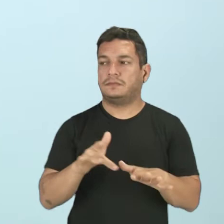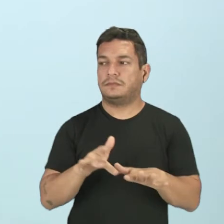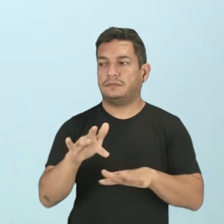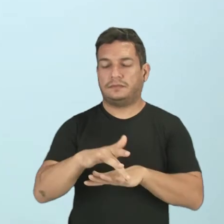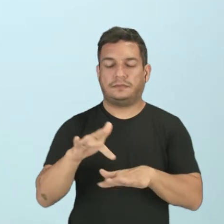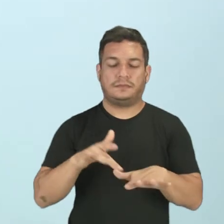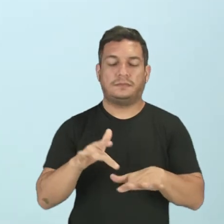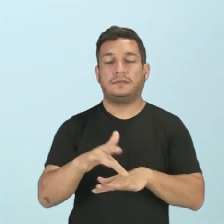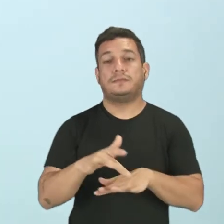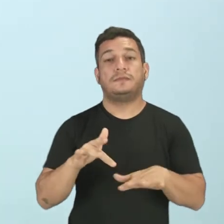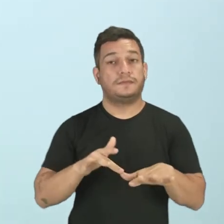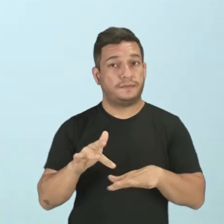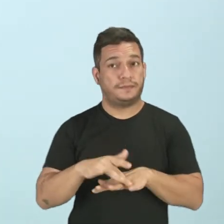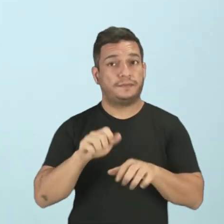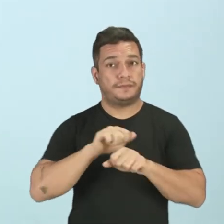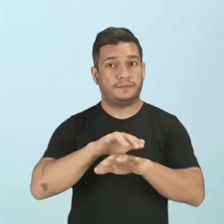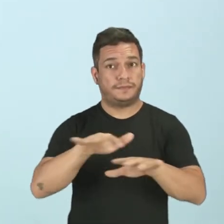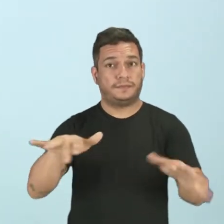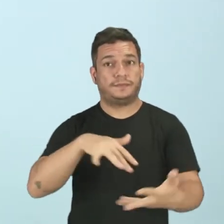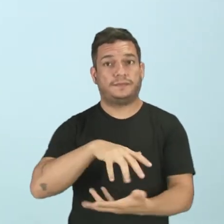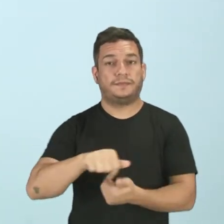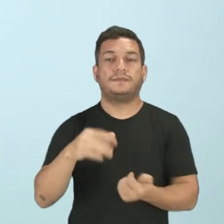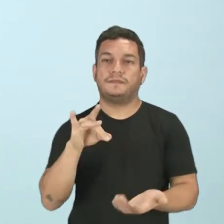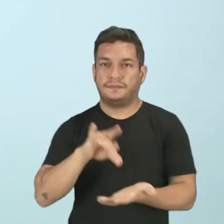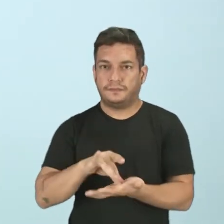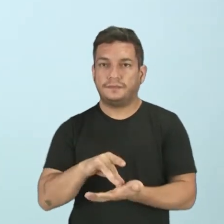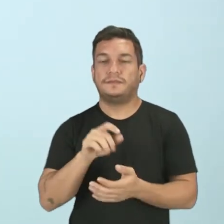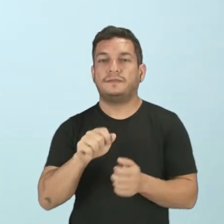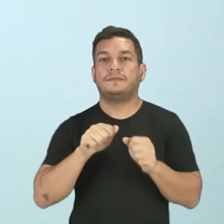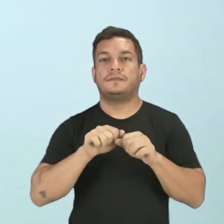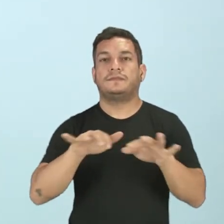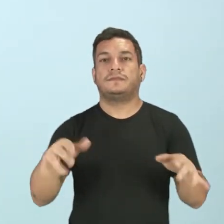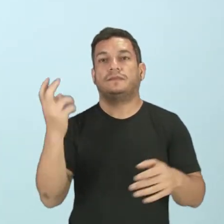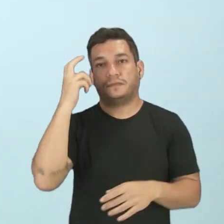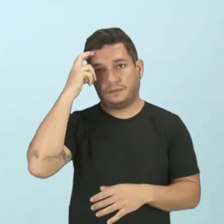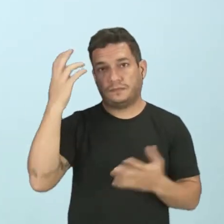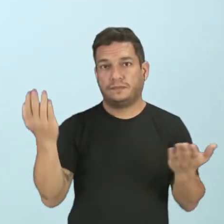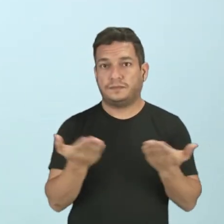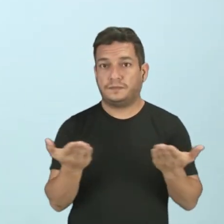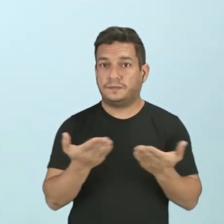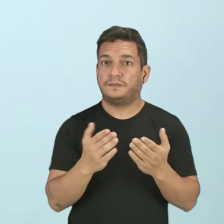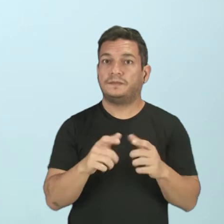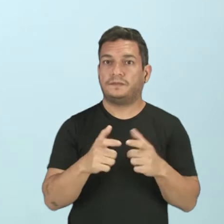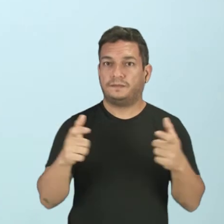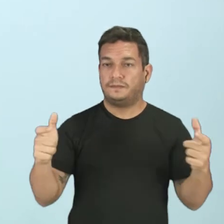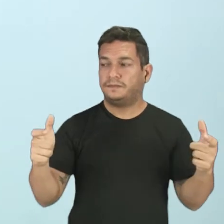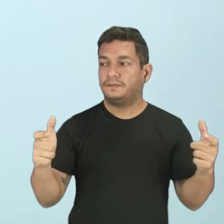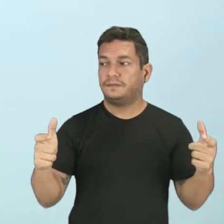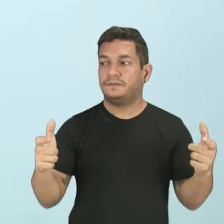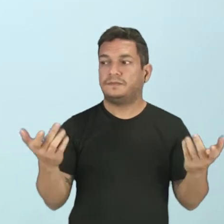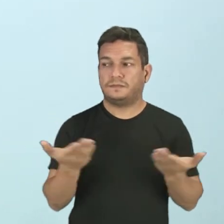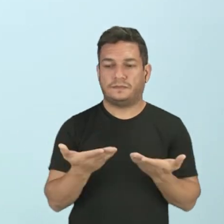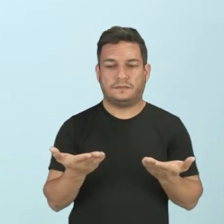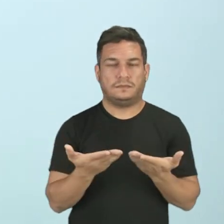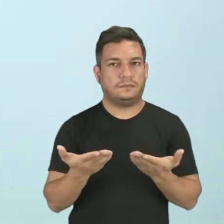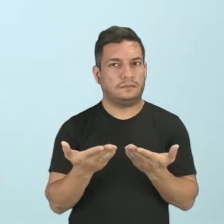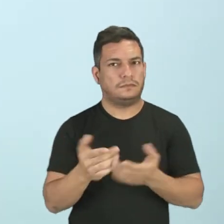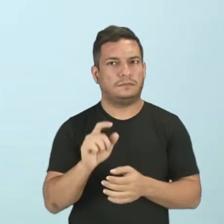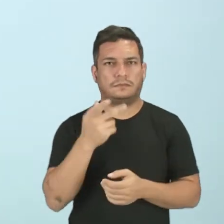um pouco verdadeiro, não deixa de ser verdadeiro, a abrangência da cultura hoje é muito grande. Aliás, eu acho que hoje, quando a gente fala